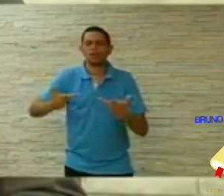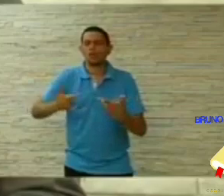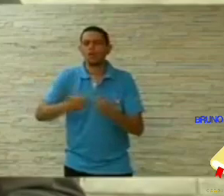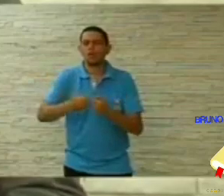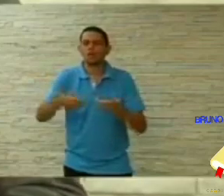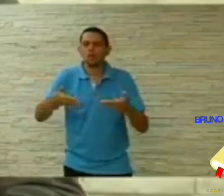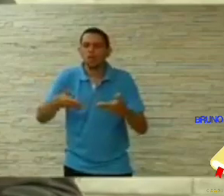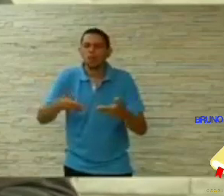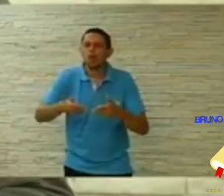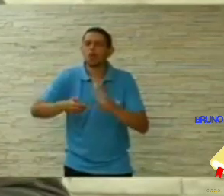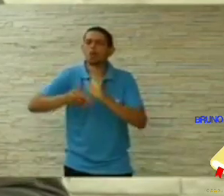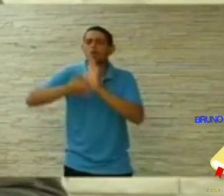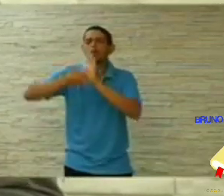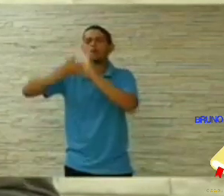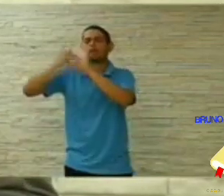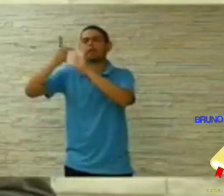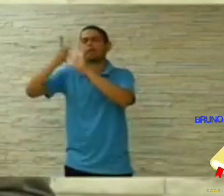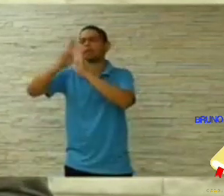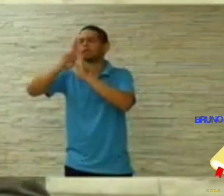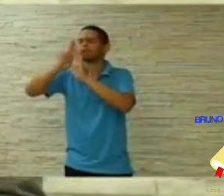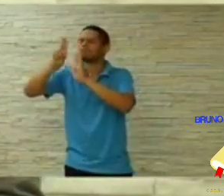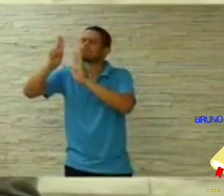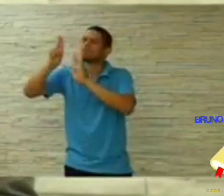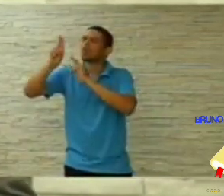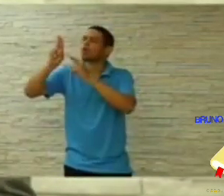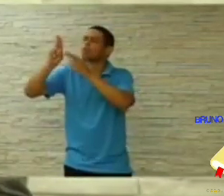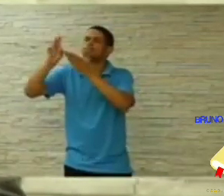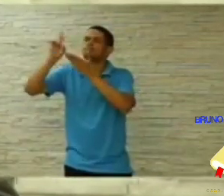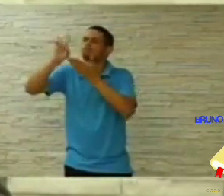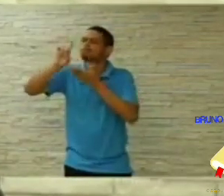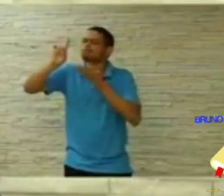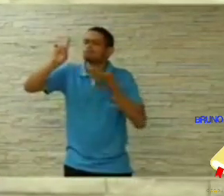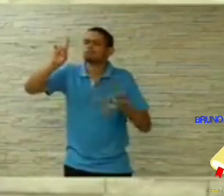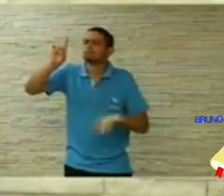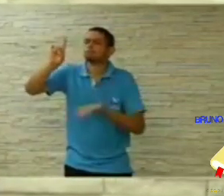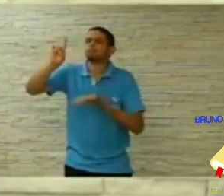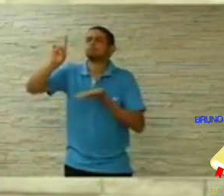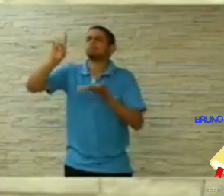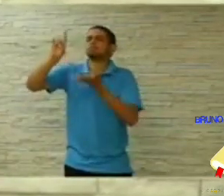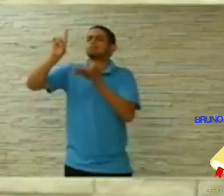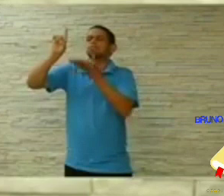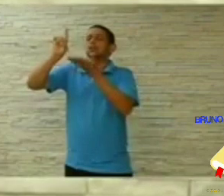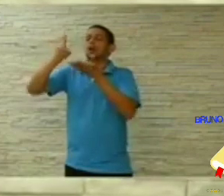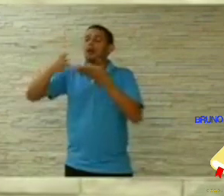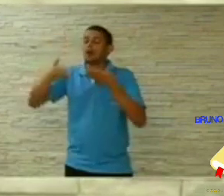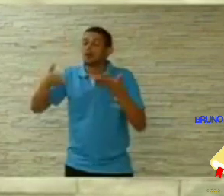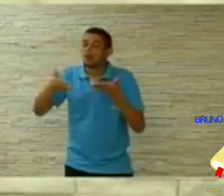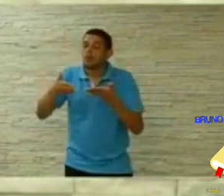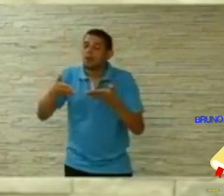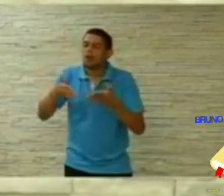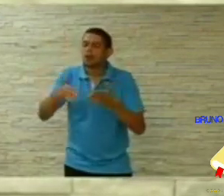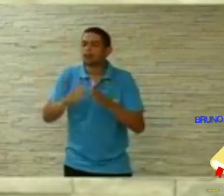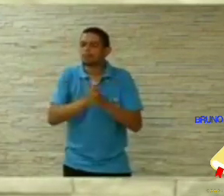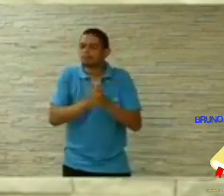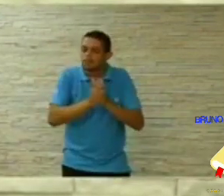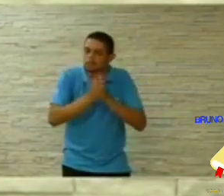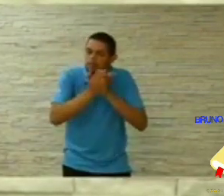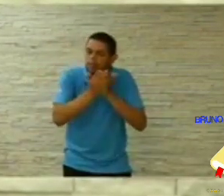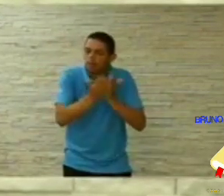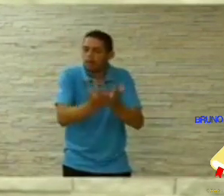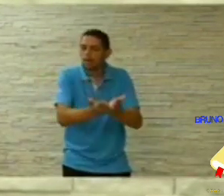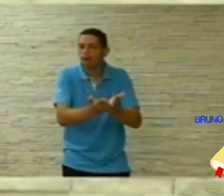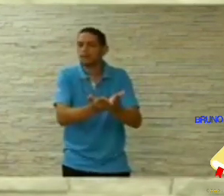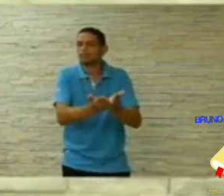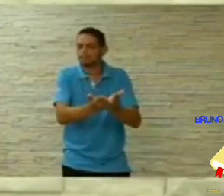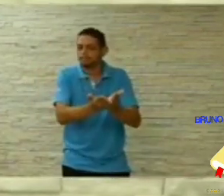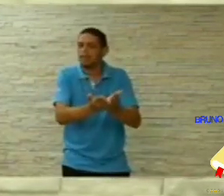teu nome, exaltarmos a sua grandiosidade. E agora, ó Deus, nós iremos abrir a palavra. E